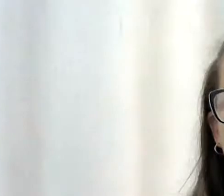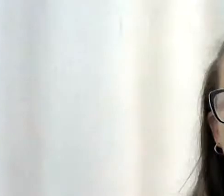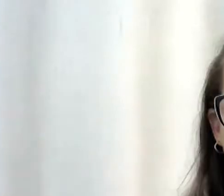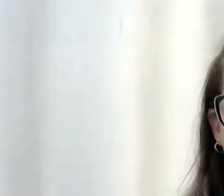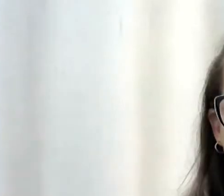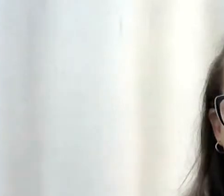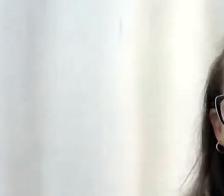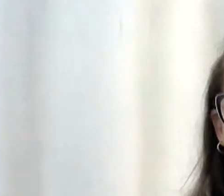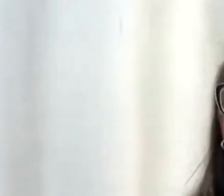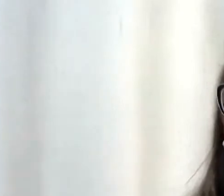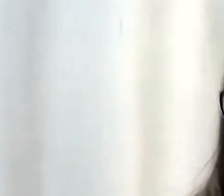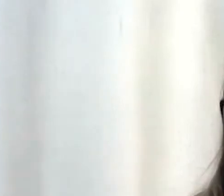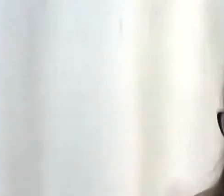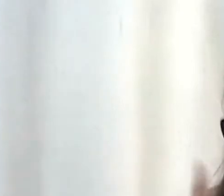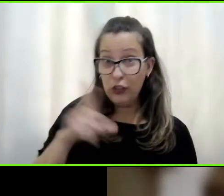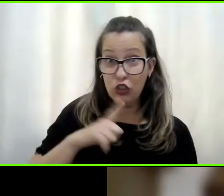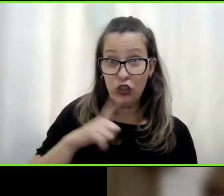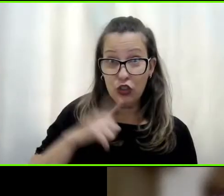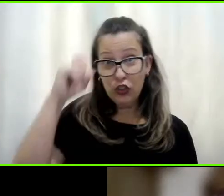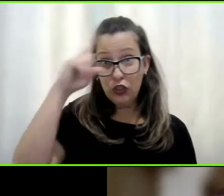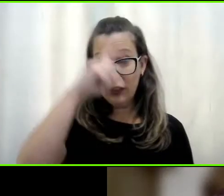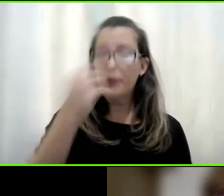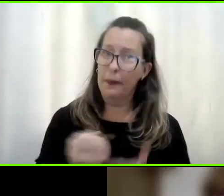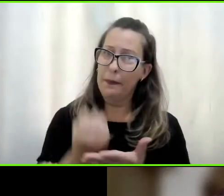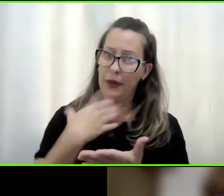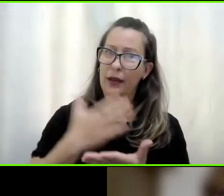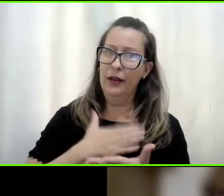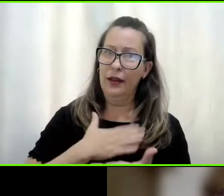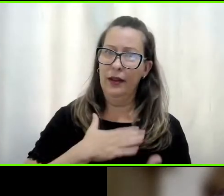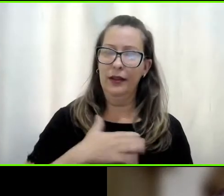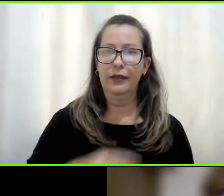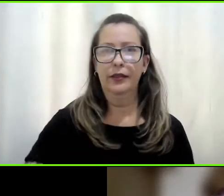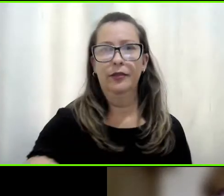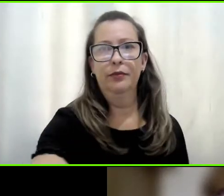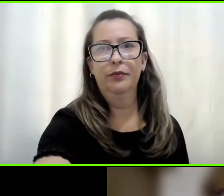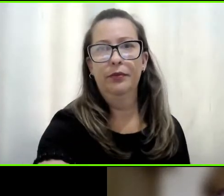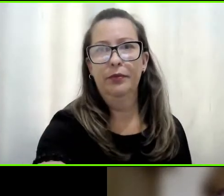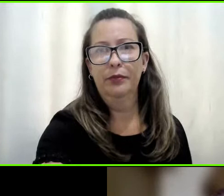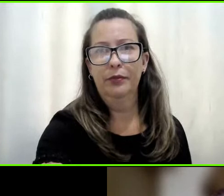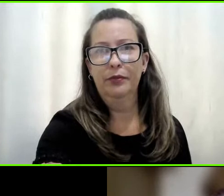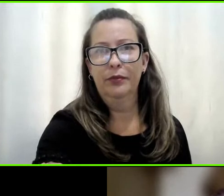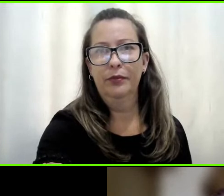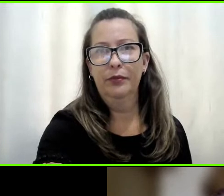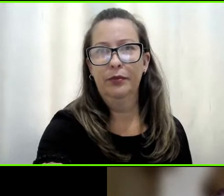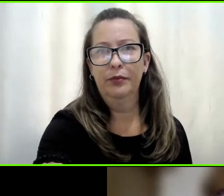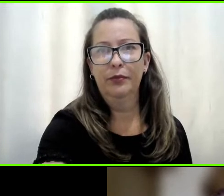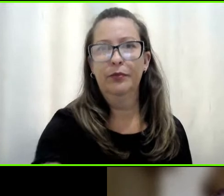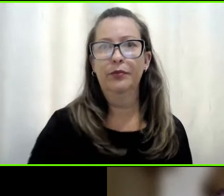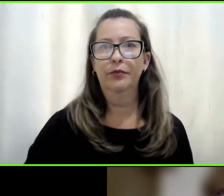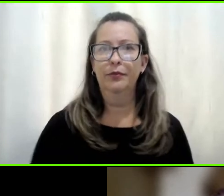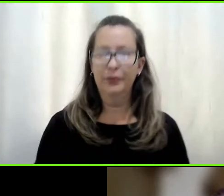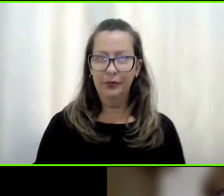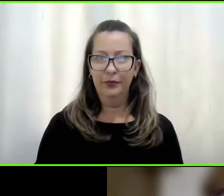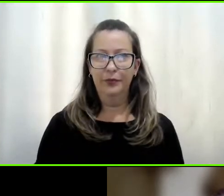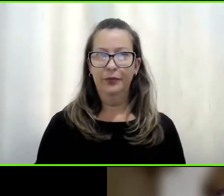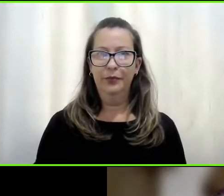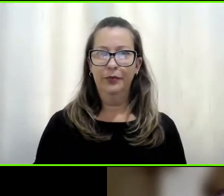Tati, se você tiver dificuldade também, pode mandar para mim. Certo. Já estou conectando.